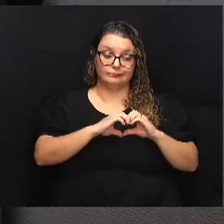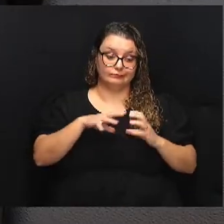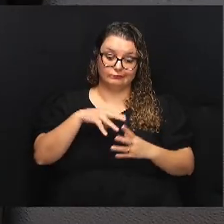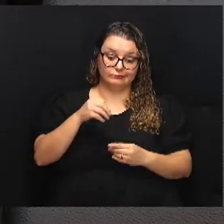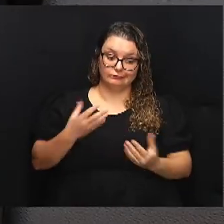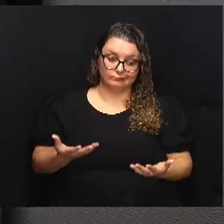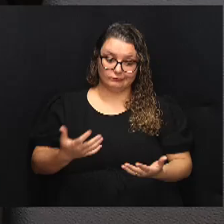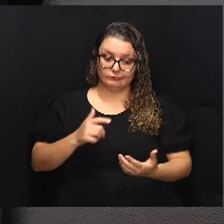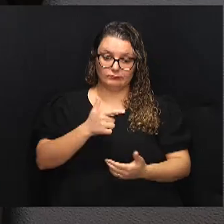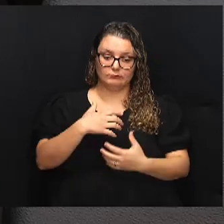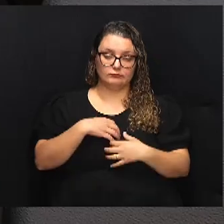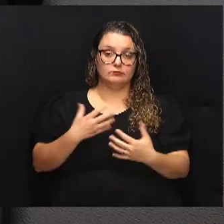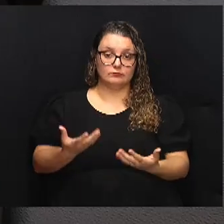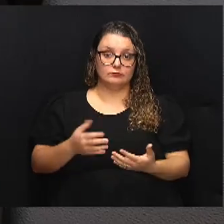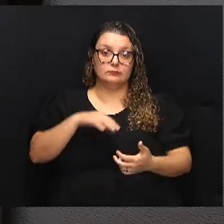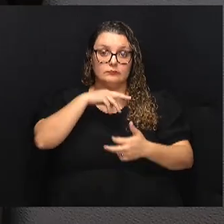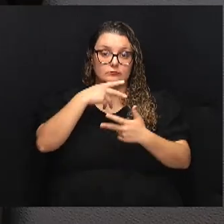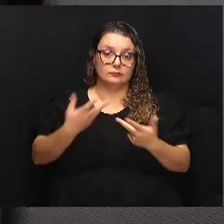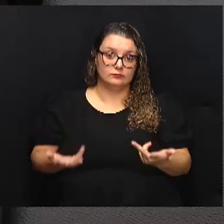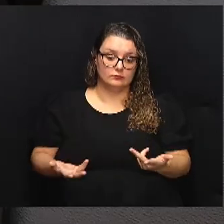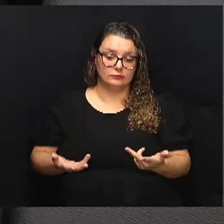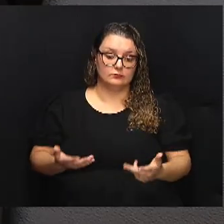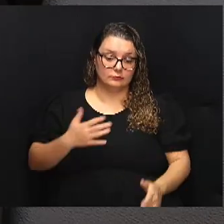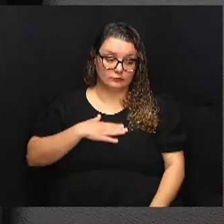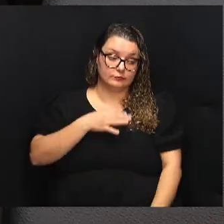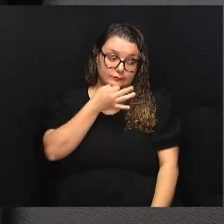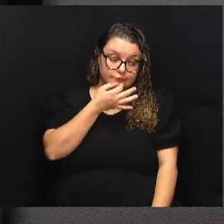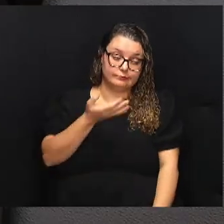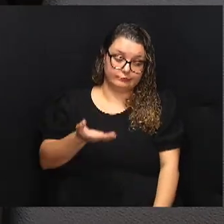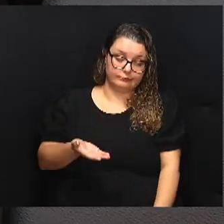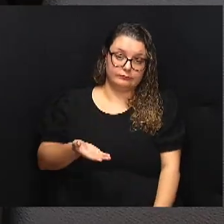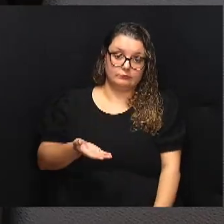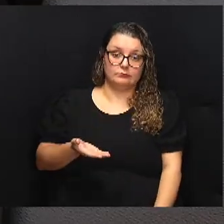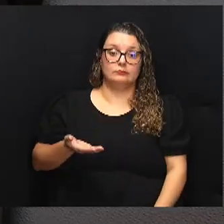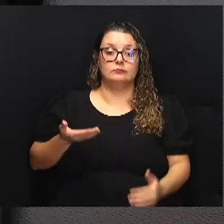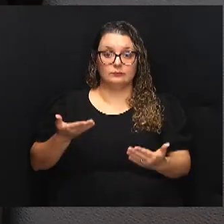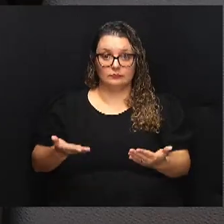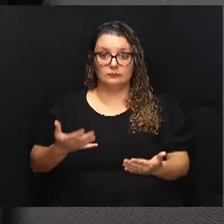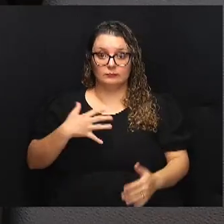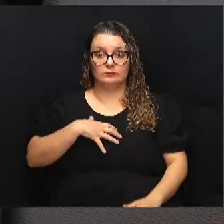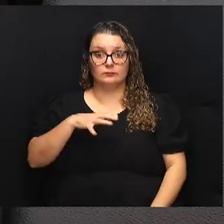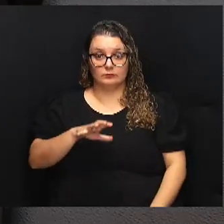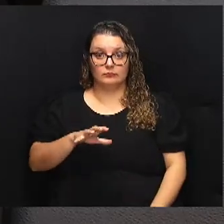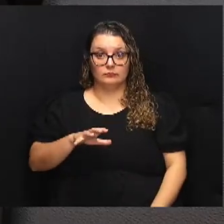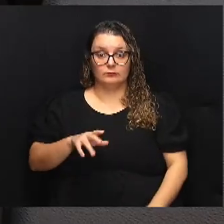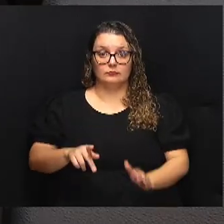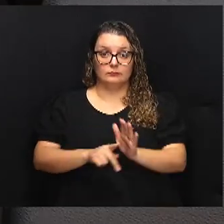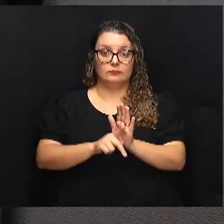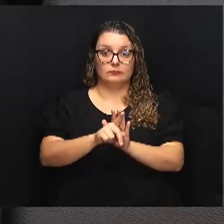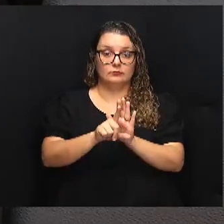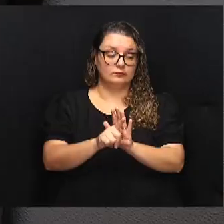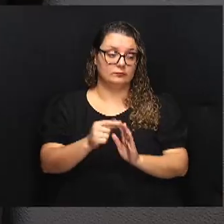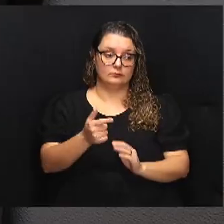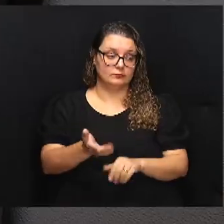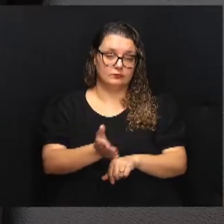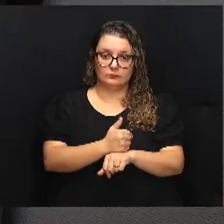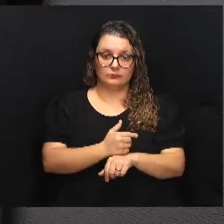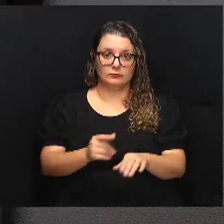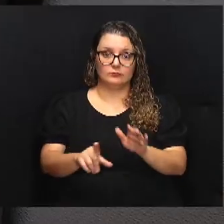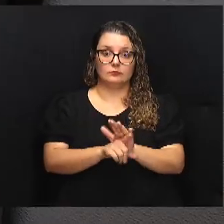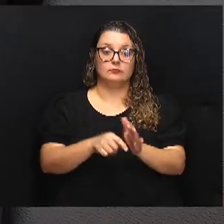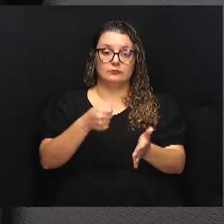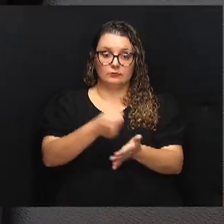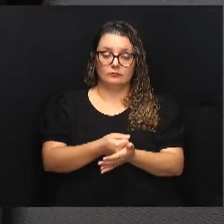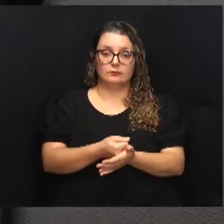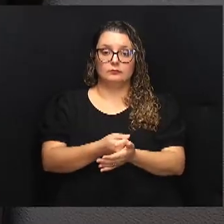ter sentimento por um animal, na minha opinião. Então, com esse projeto de lei, que não tinha essa lei, né, garante que